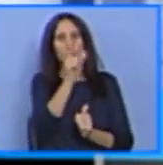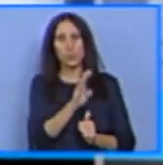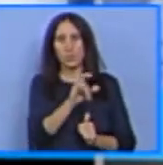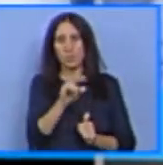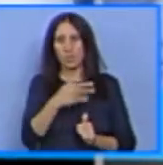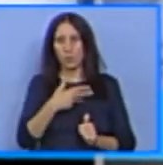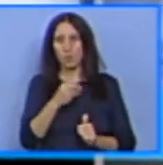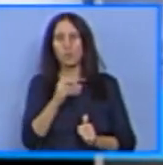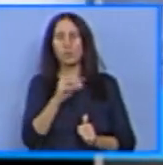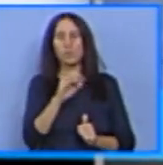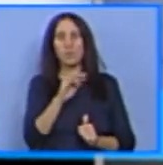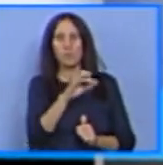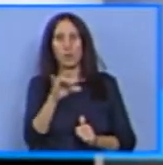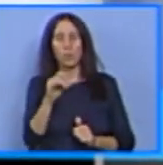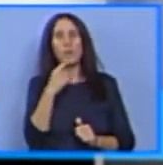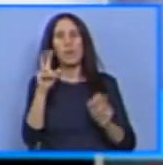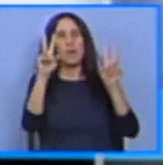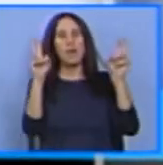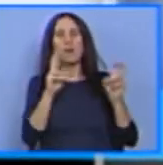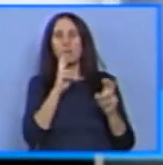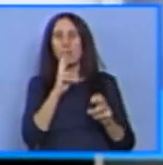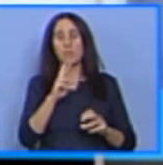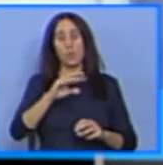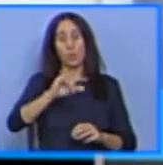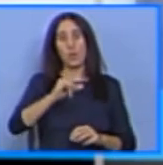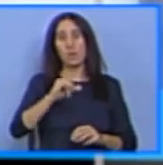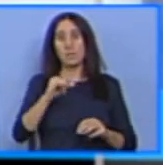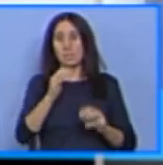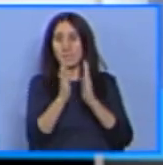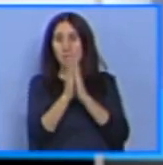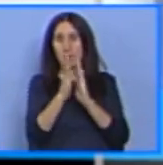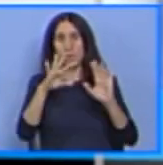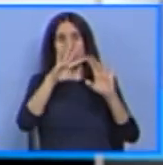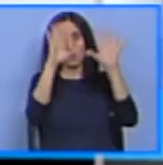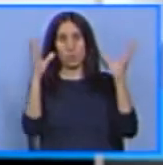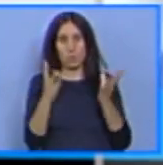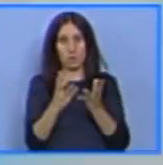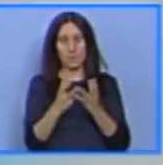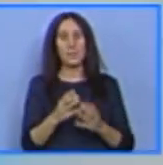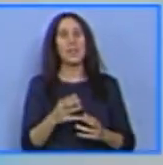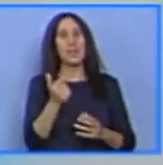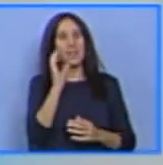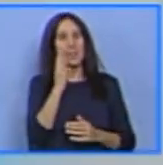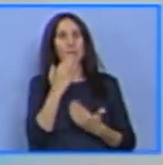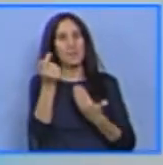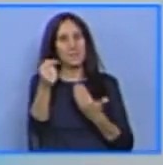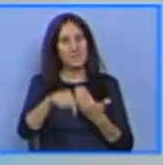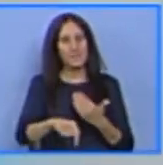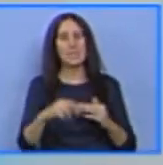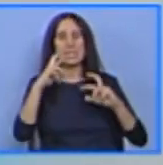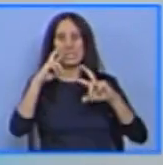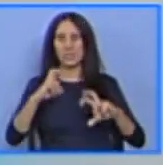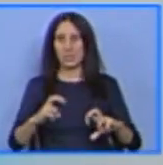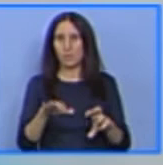Fátima, Lugar Sagrado Global. Boa tarde, obrigado por estar entre nós. Participou nesta investigação em